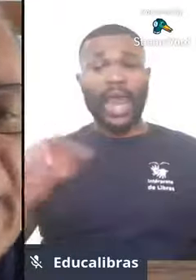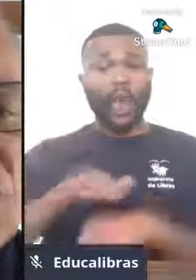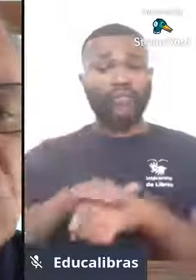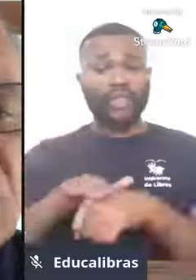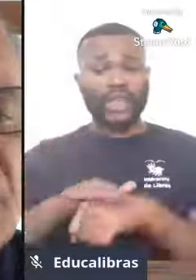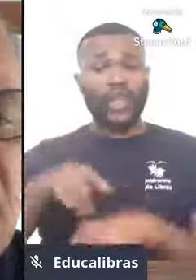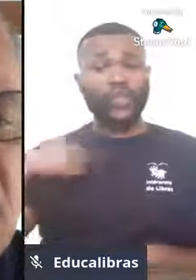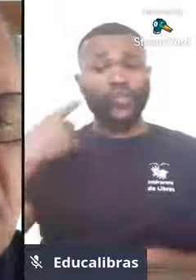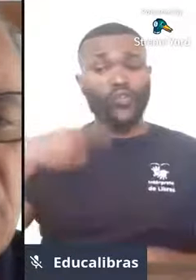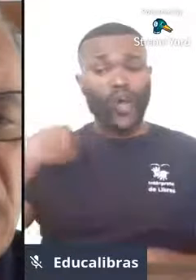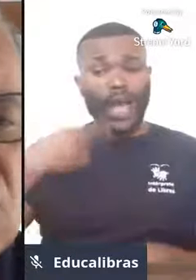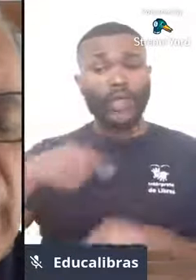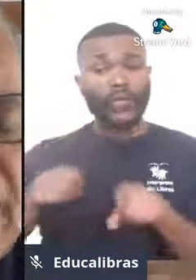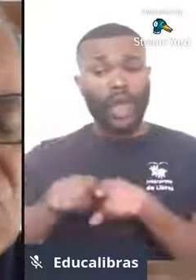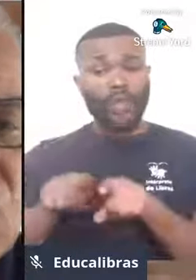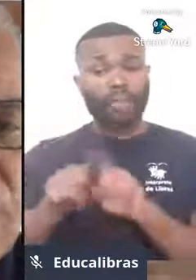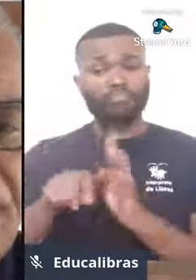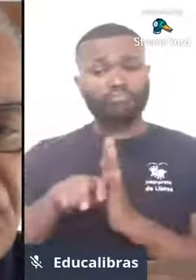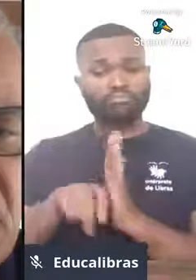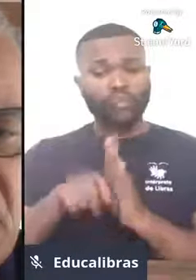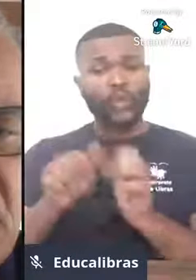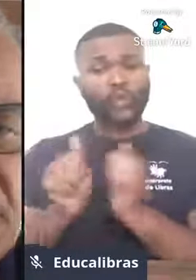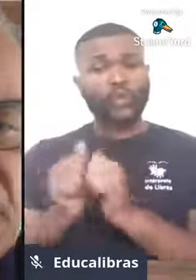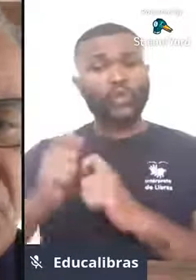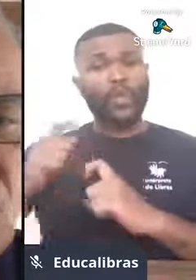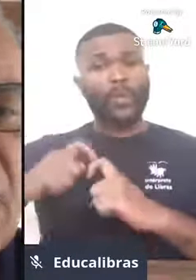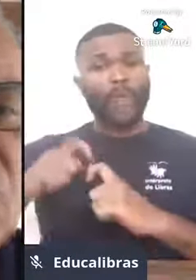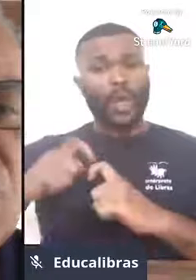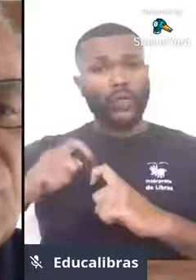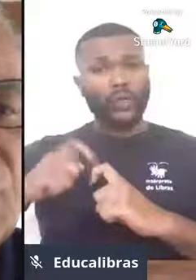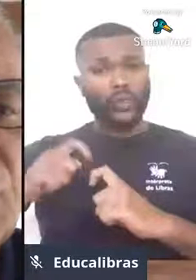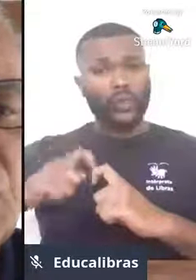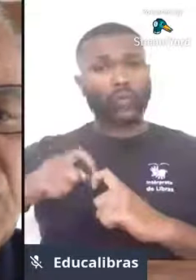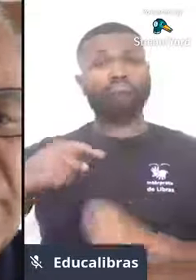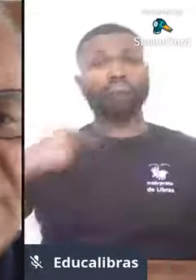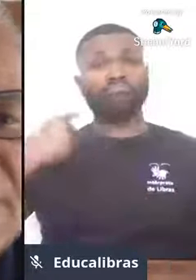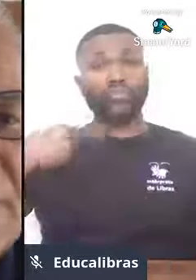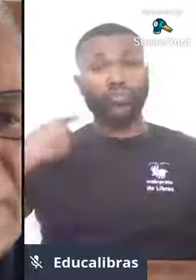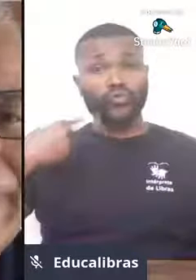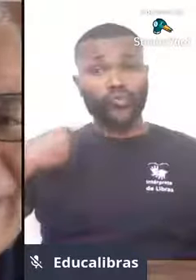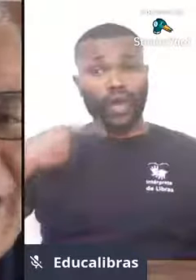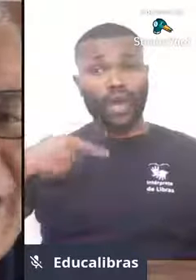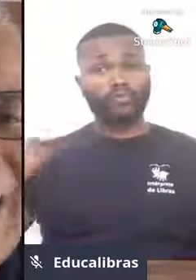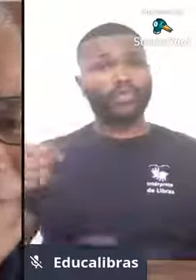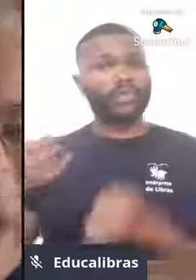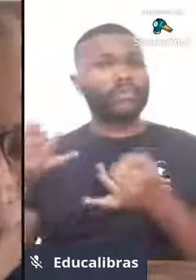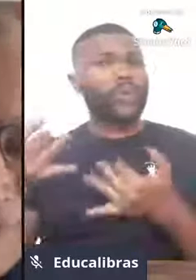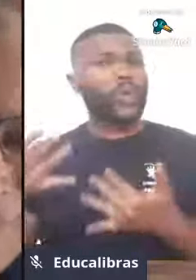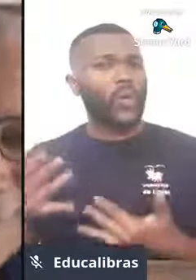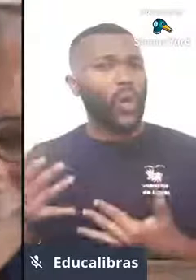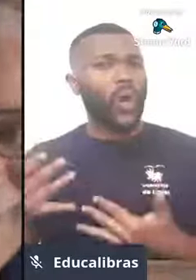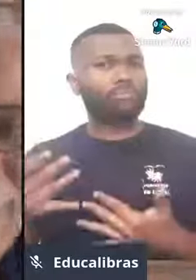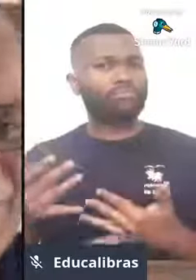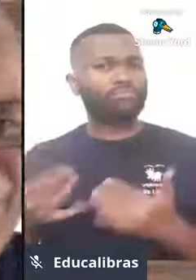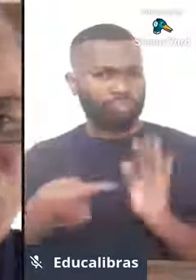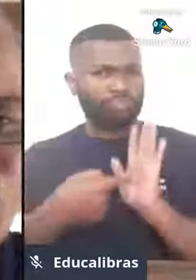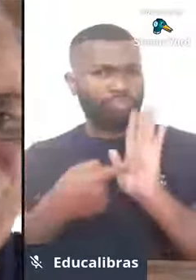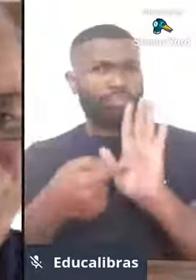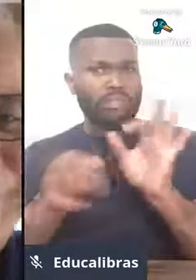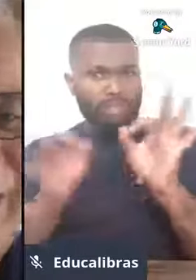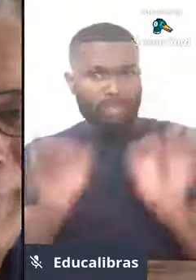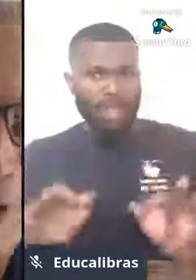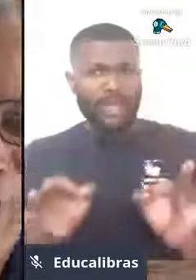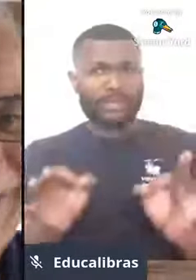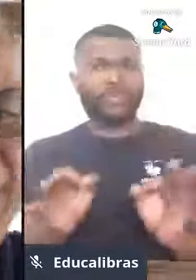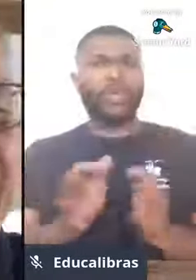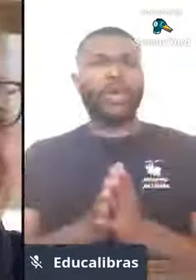paraplégico também e mais um médico. E esse advogado disse assim, na lata, sabe aquele negócio que dá um tapa